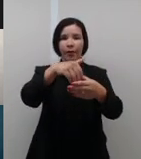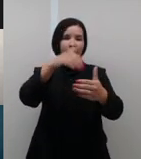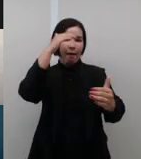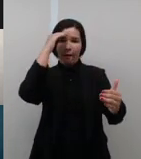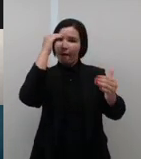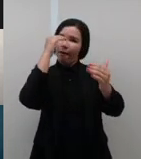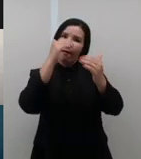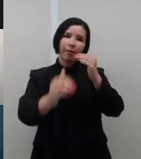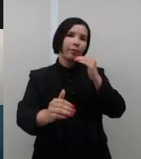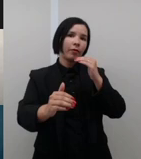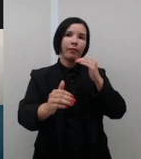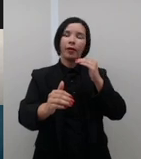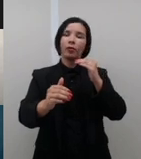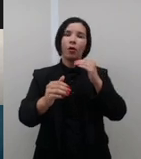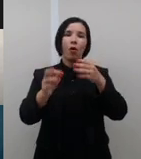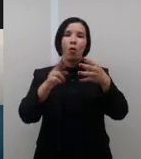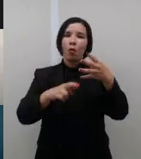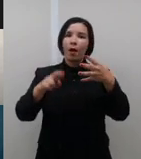interno.